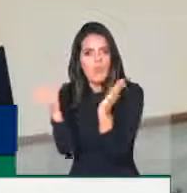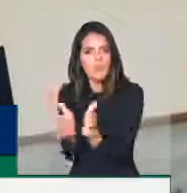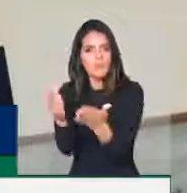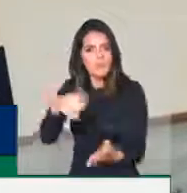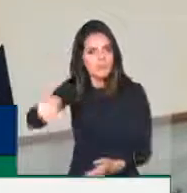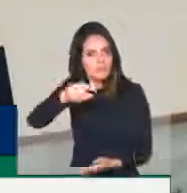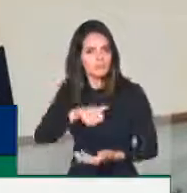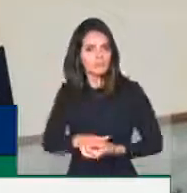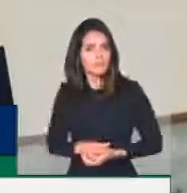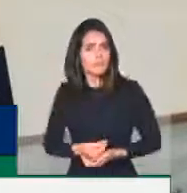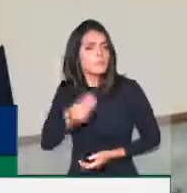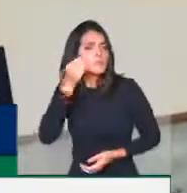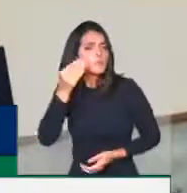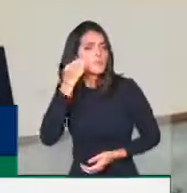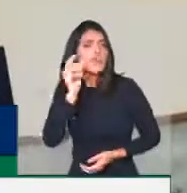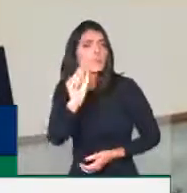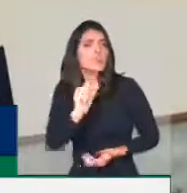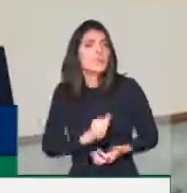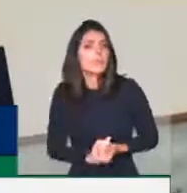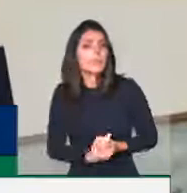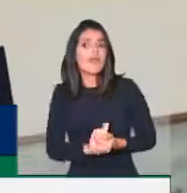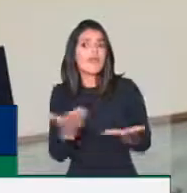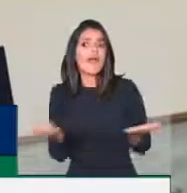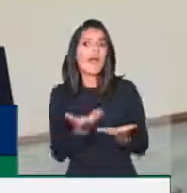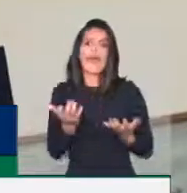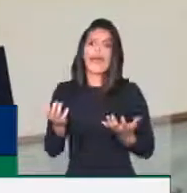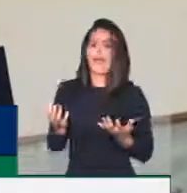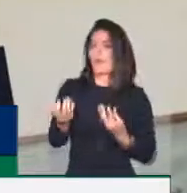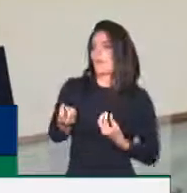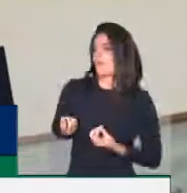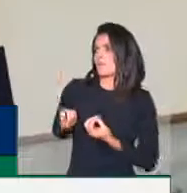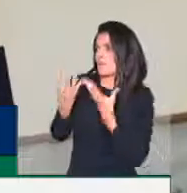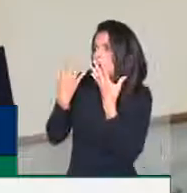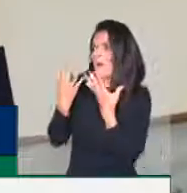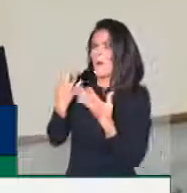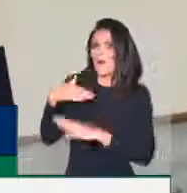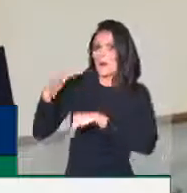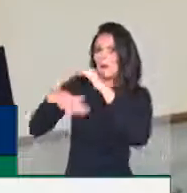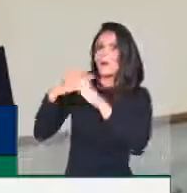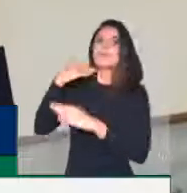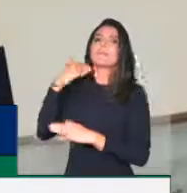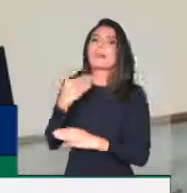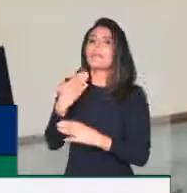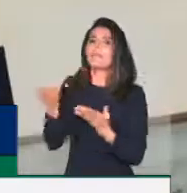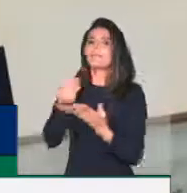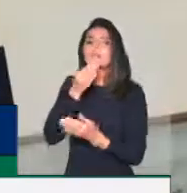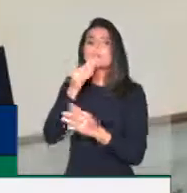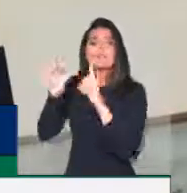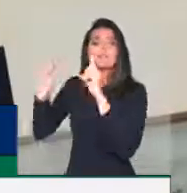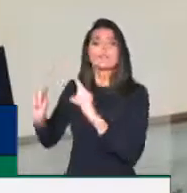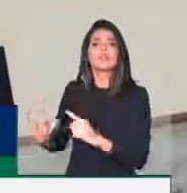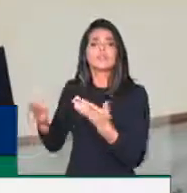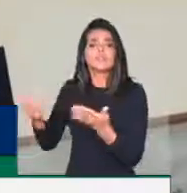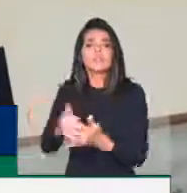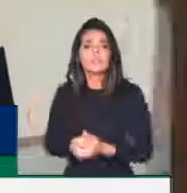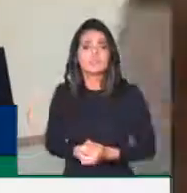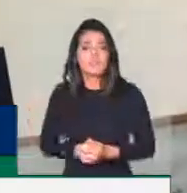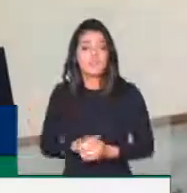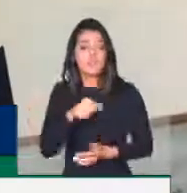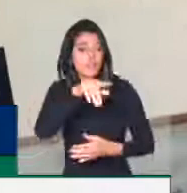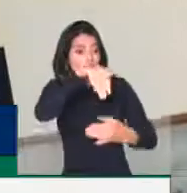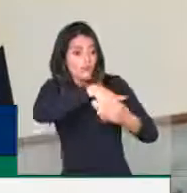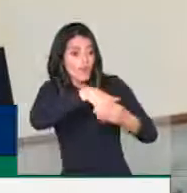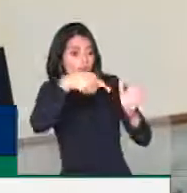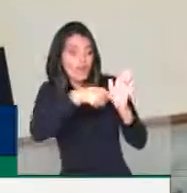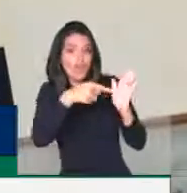estar tentando reduzir os privilégios dos bancos, não votando para aumentar o tempo do trabalho do bancário. Essa votação olha para o